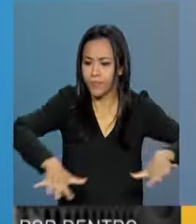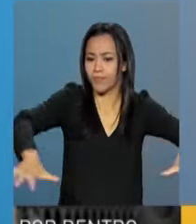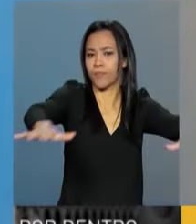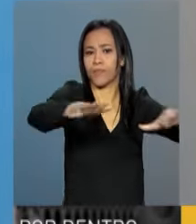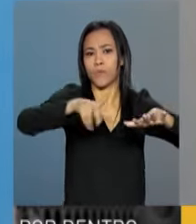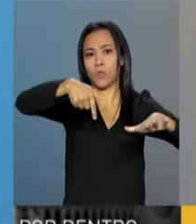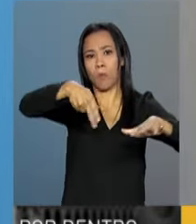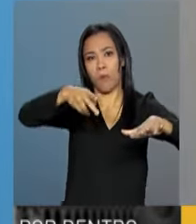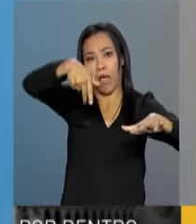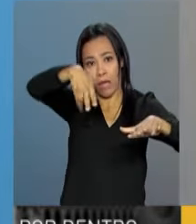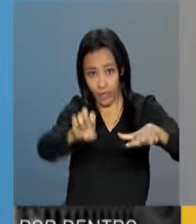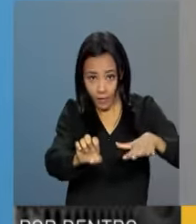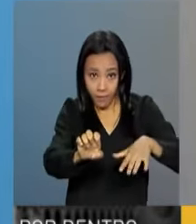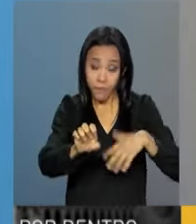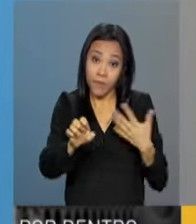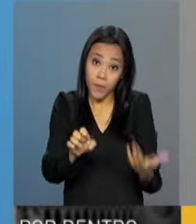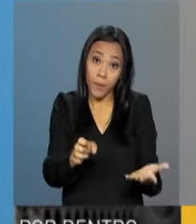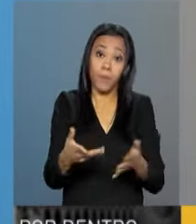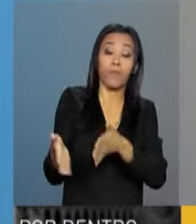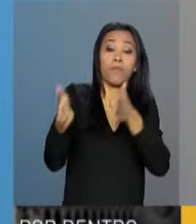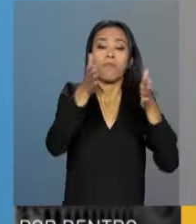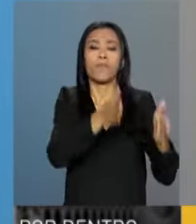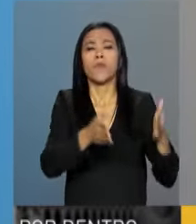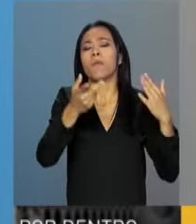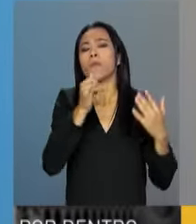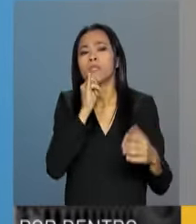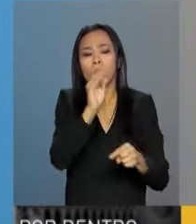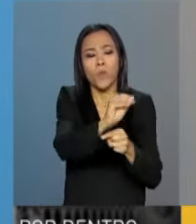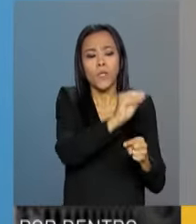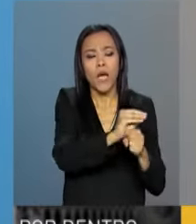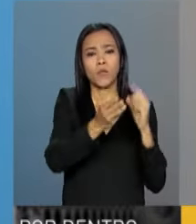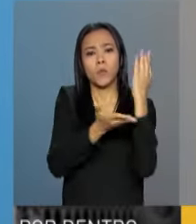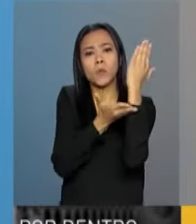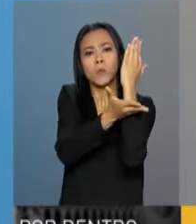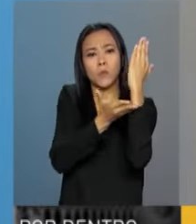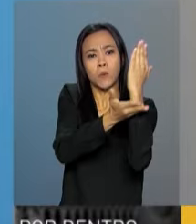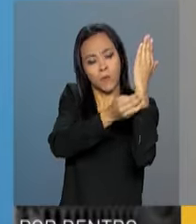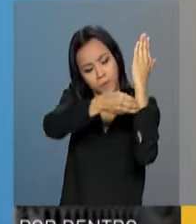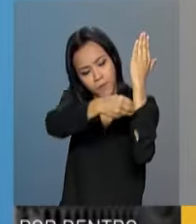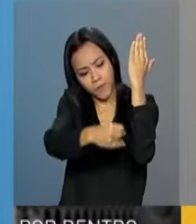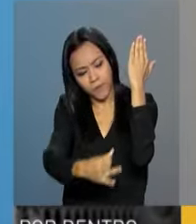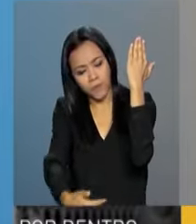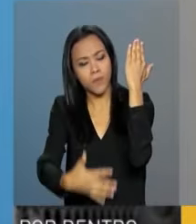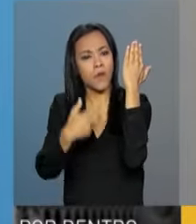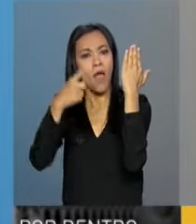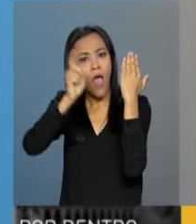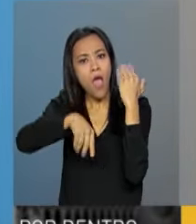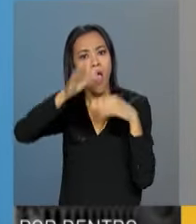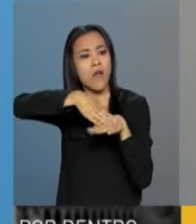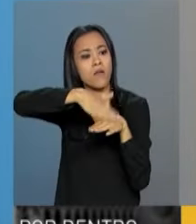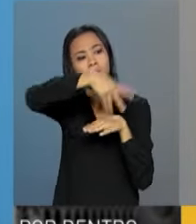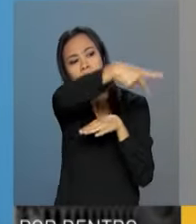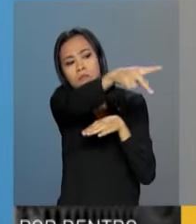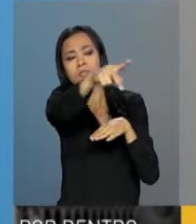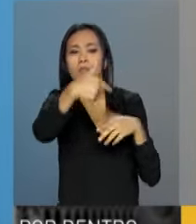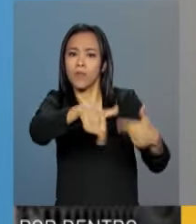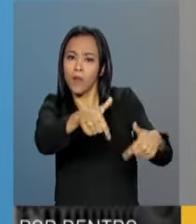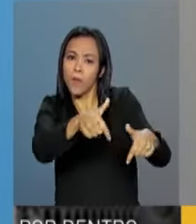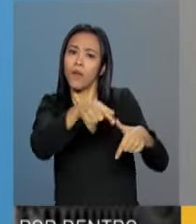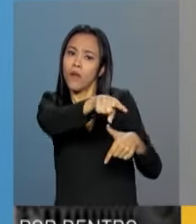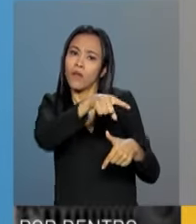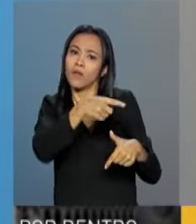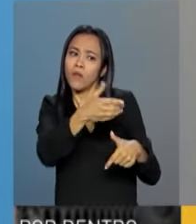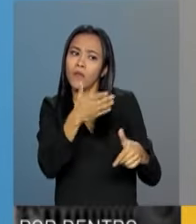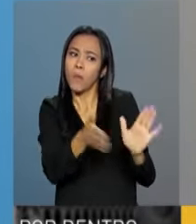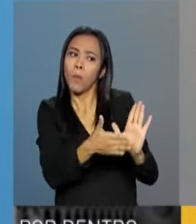unidades no caso das reservas extrativistas são os próprios beneficiários ou seja uns estrativistas que